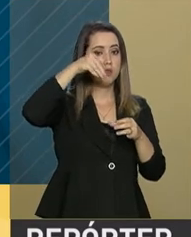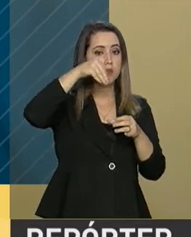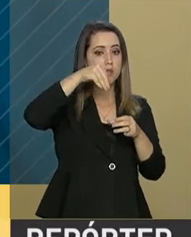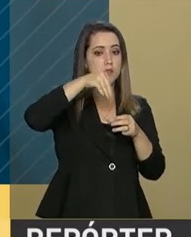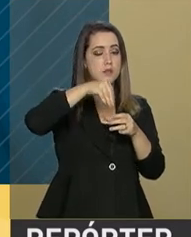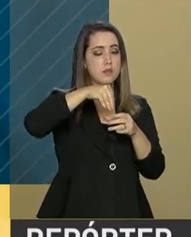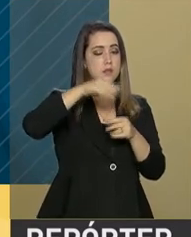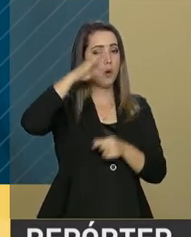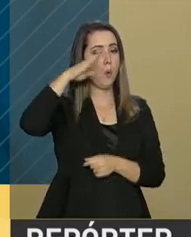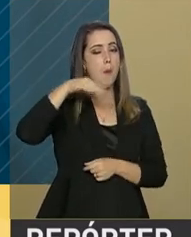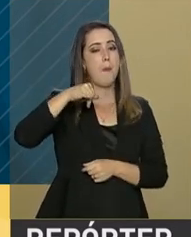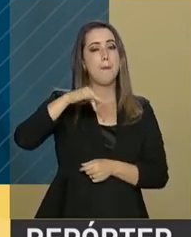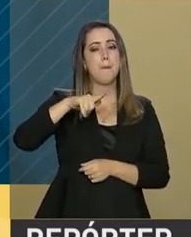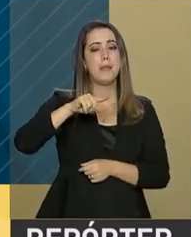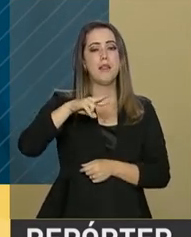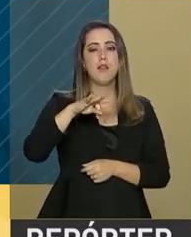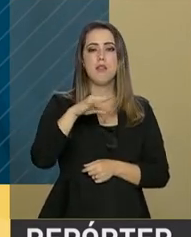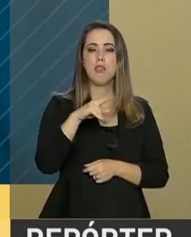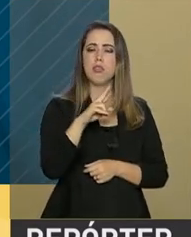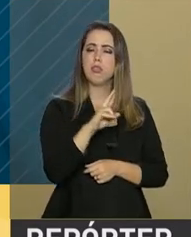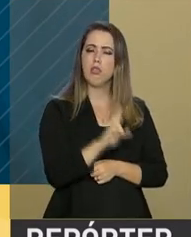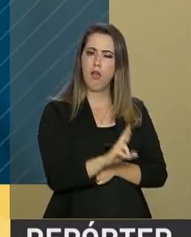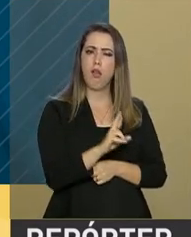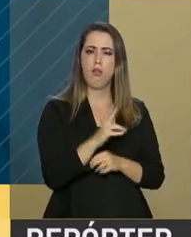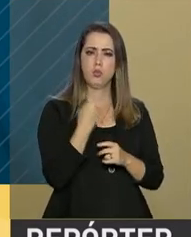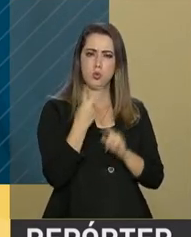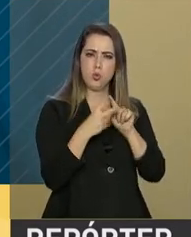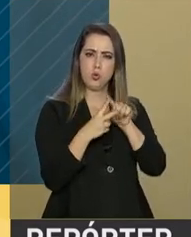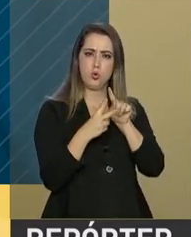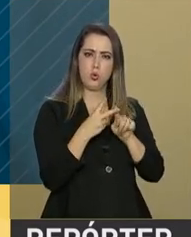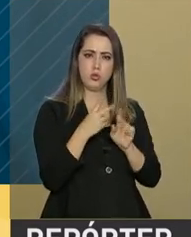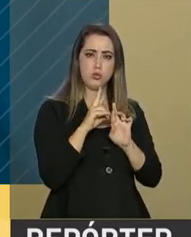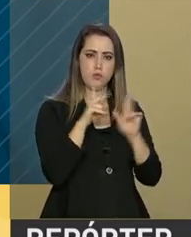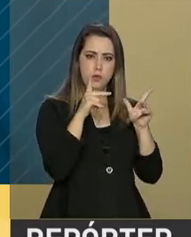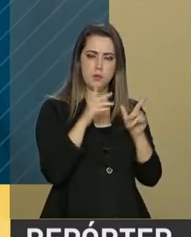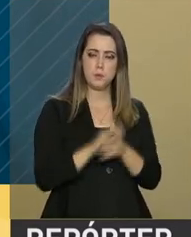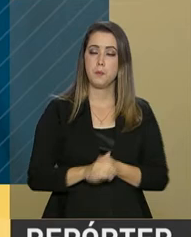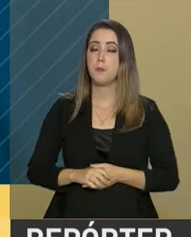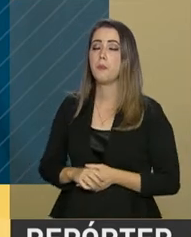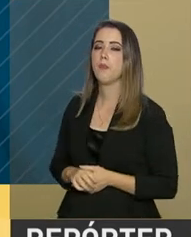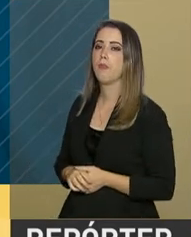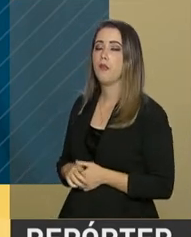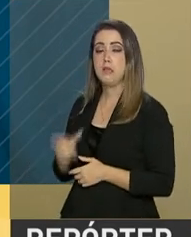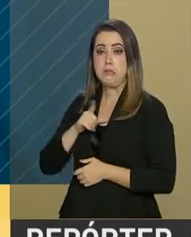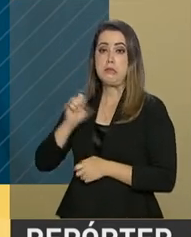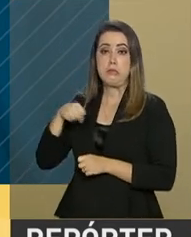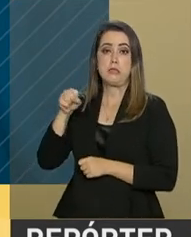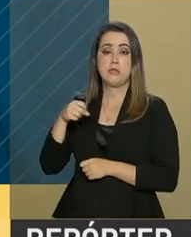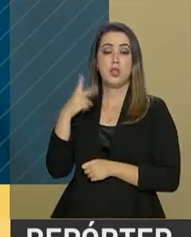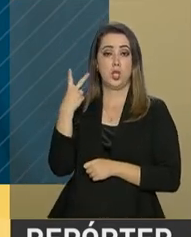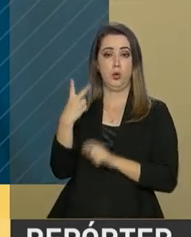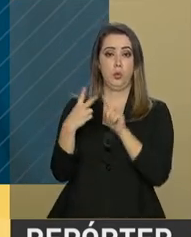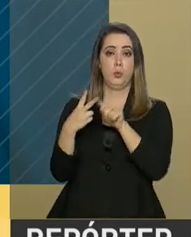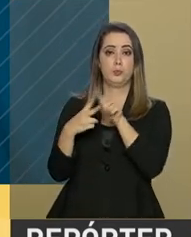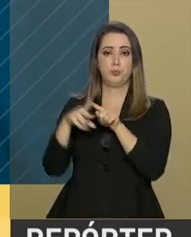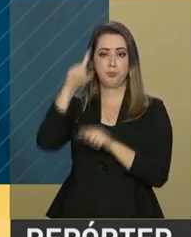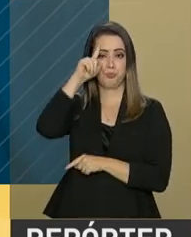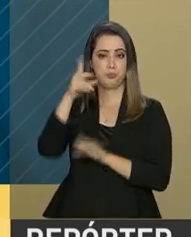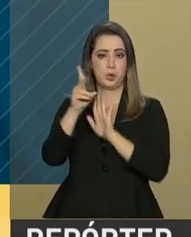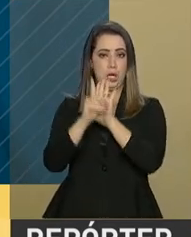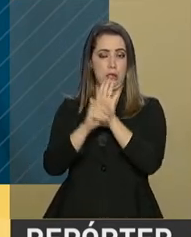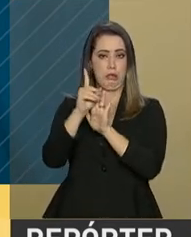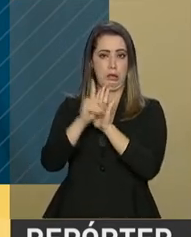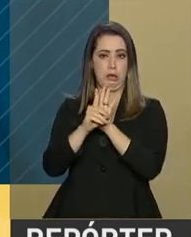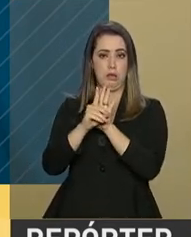quem está nos ouvindo claro existem dois decretos presidenciais em vigor 'ambos e com vigência até